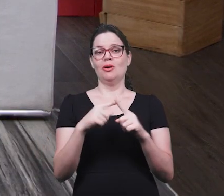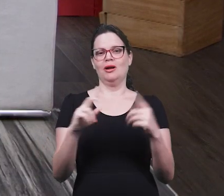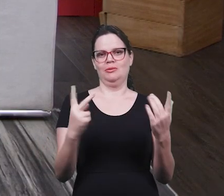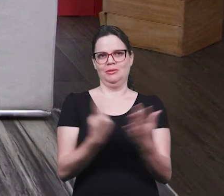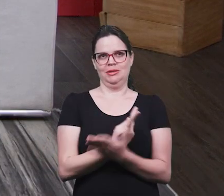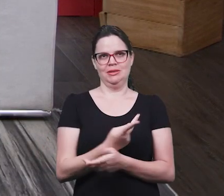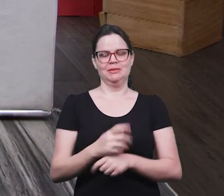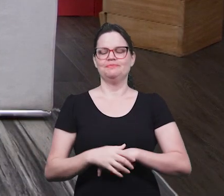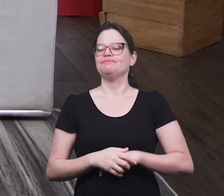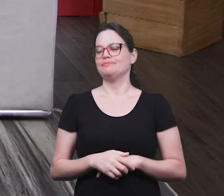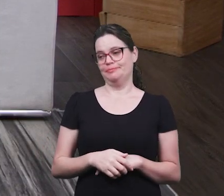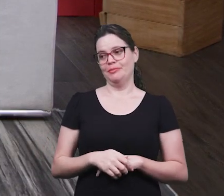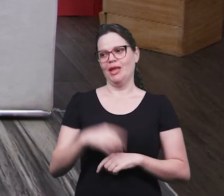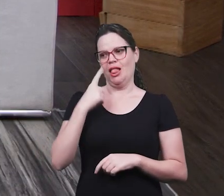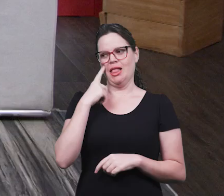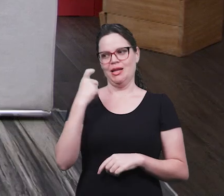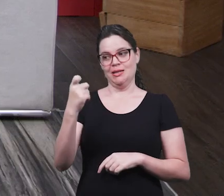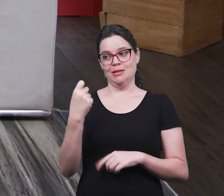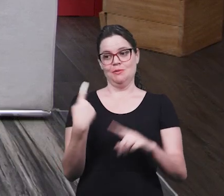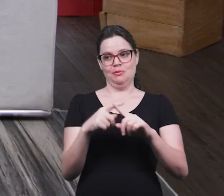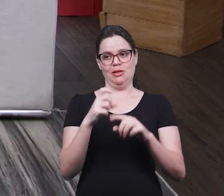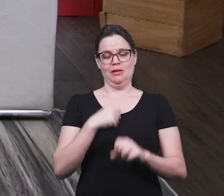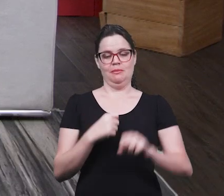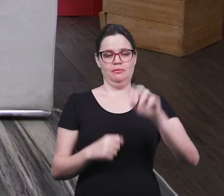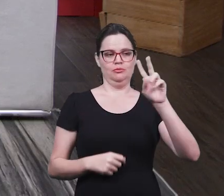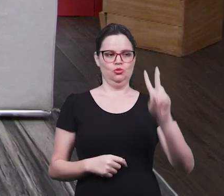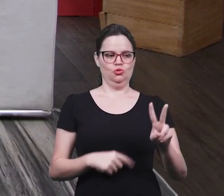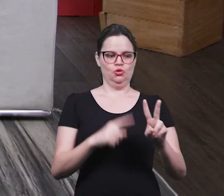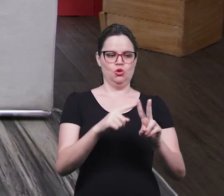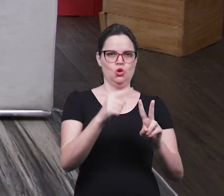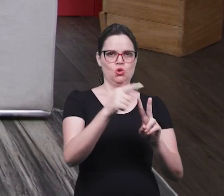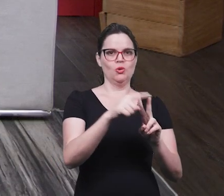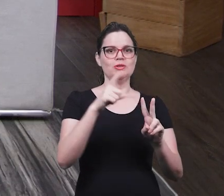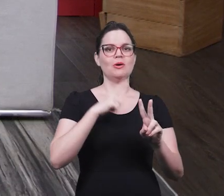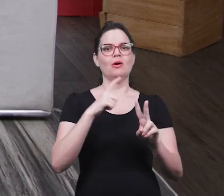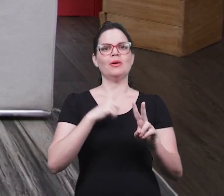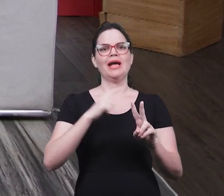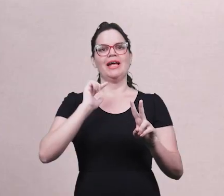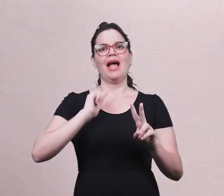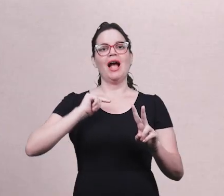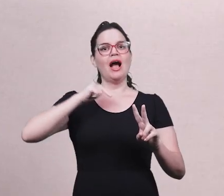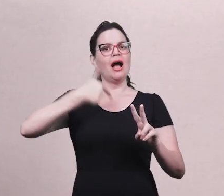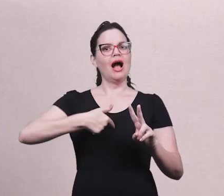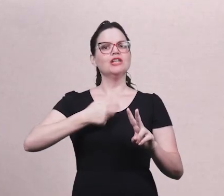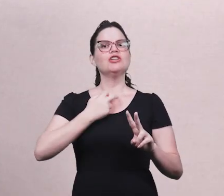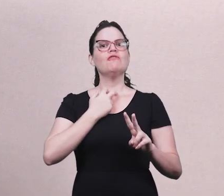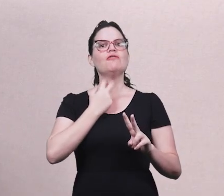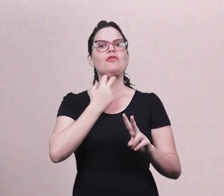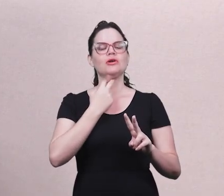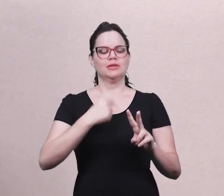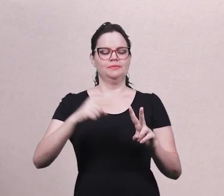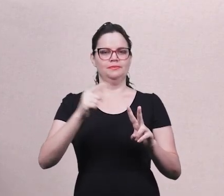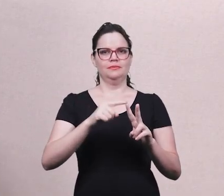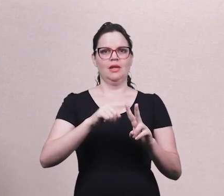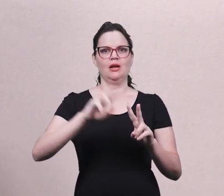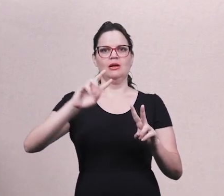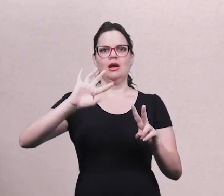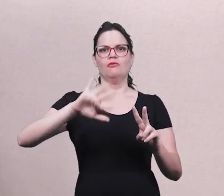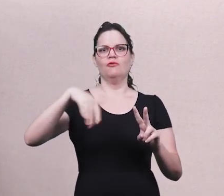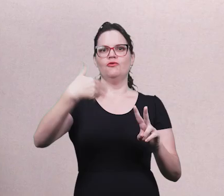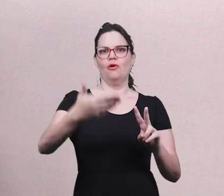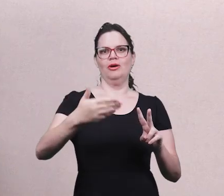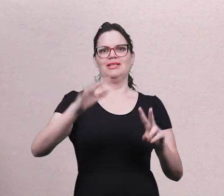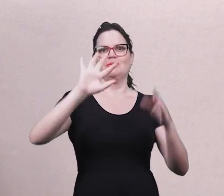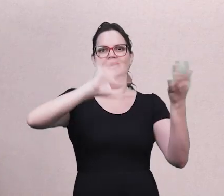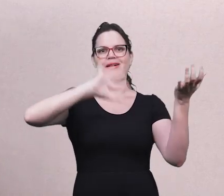importante. Por quê? Nós temos dois fatores que interferem na nossa voz. Nós temos aí o fator